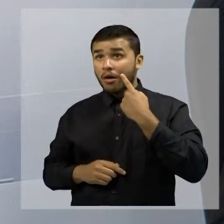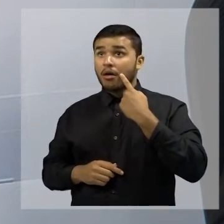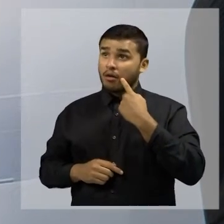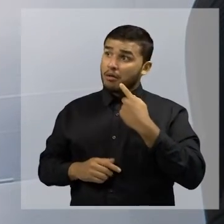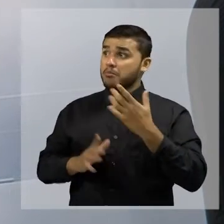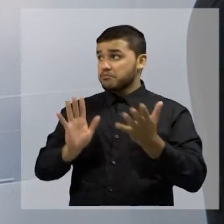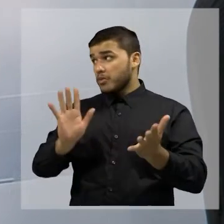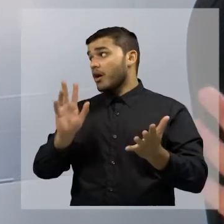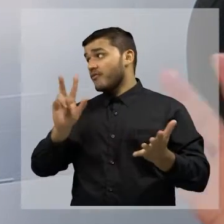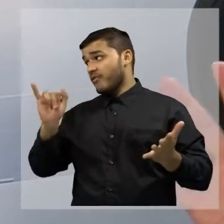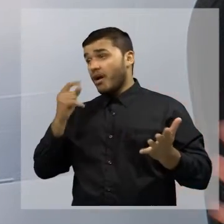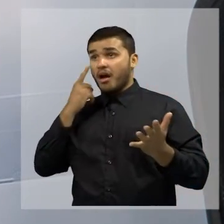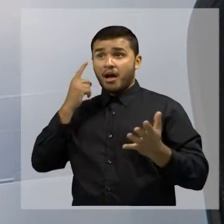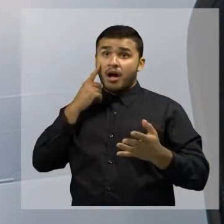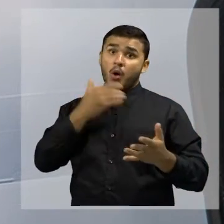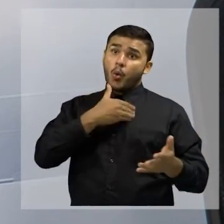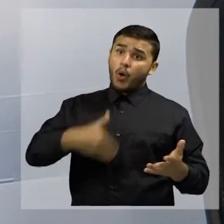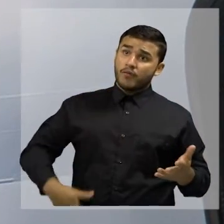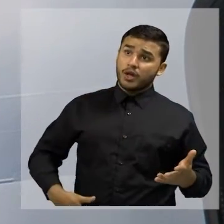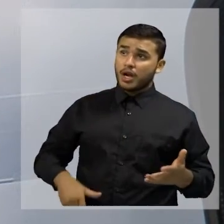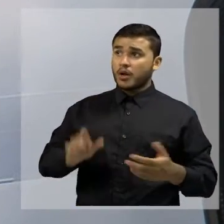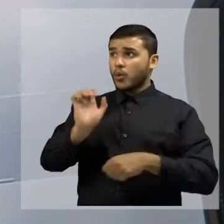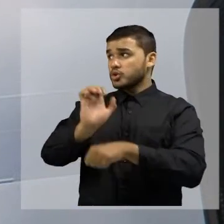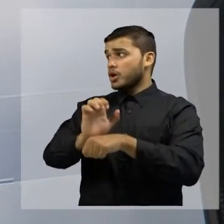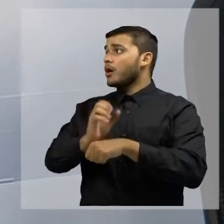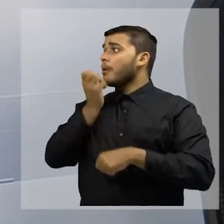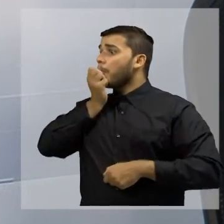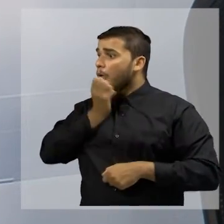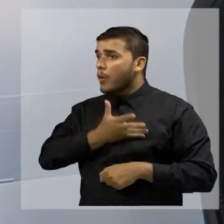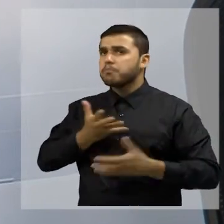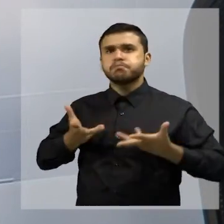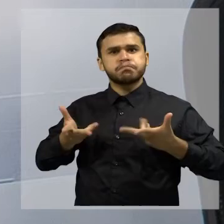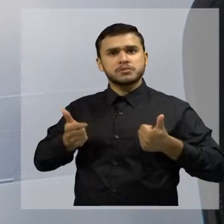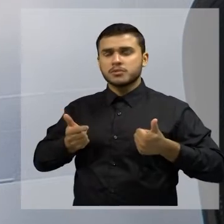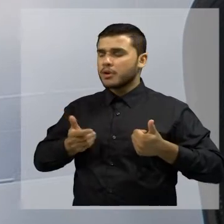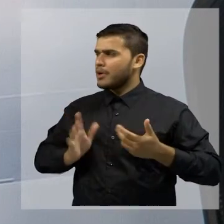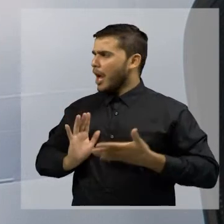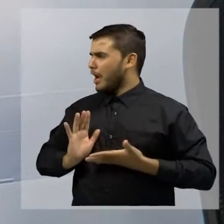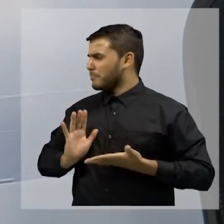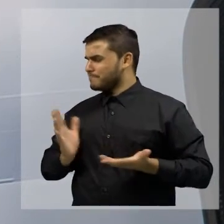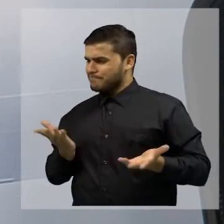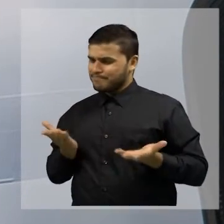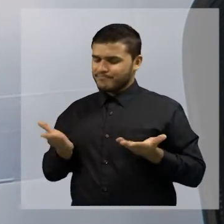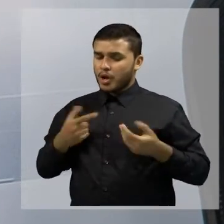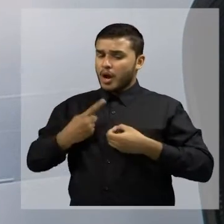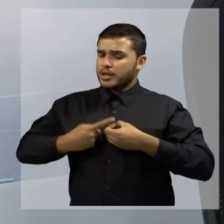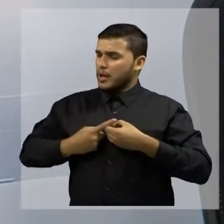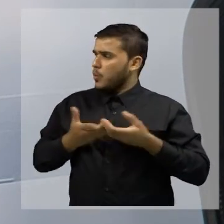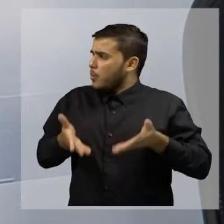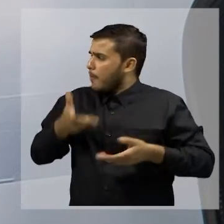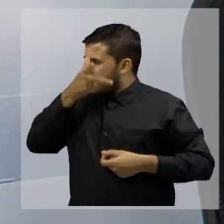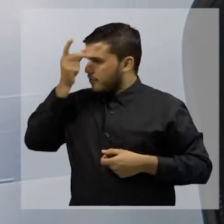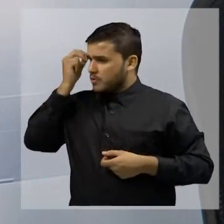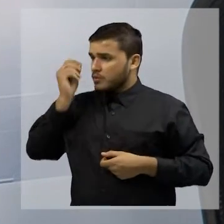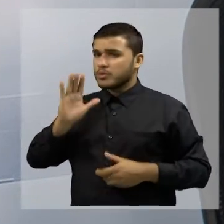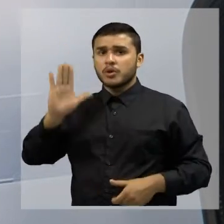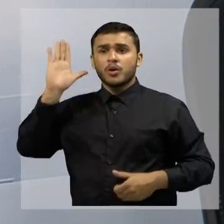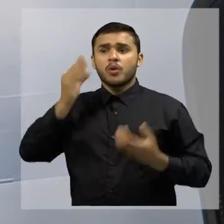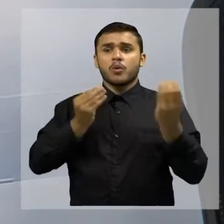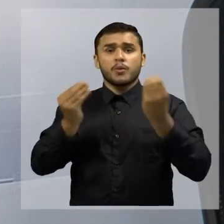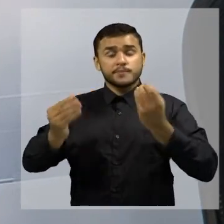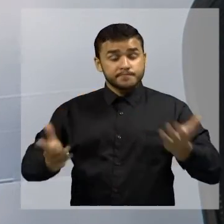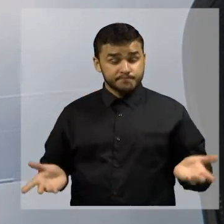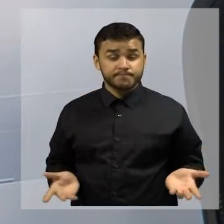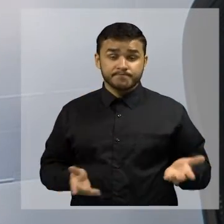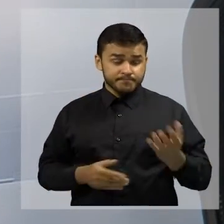que buscar compreender, ou esses atores vão ter que comunicar, né? Quais são esses segmentos, esses caminhos, essas vias, as